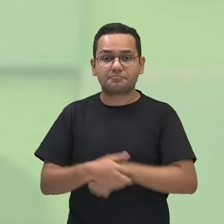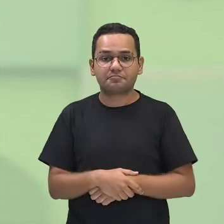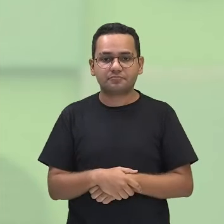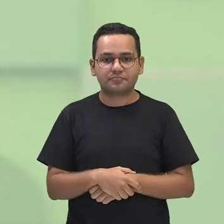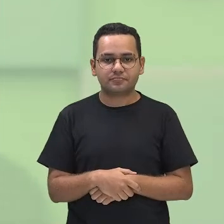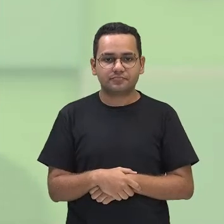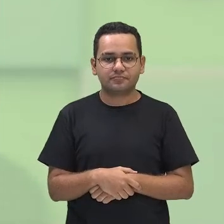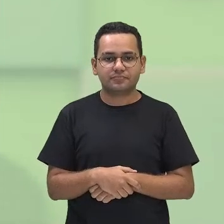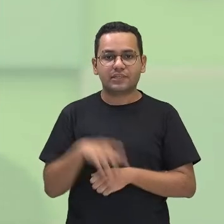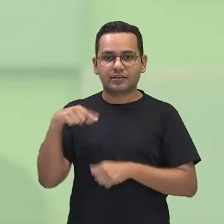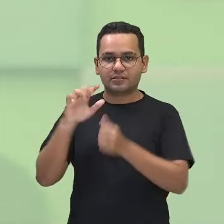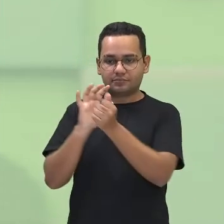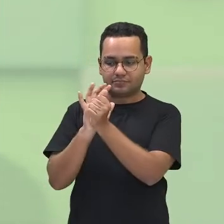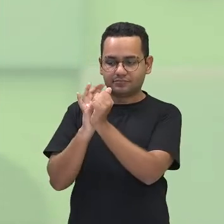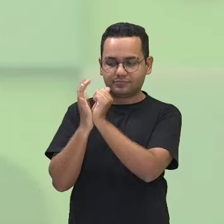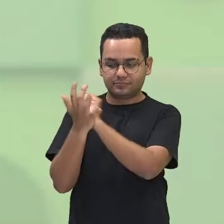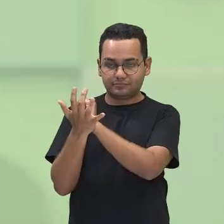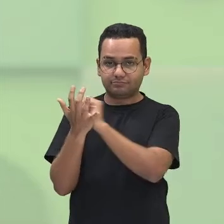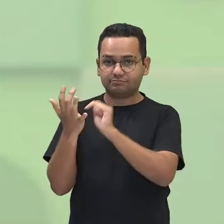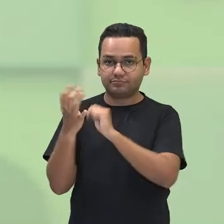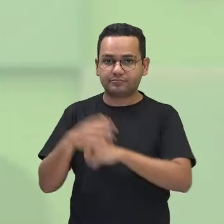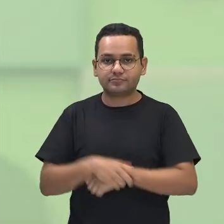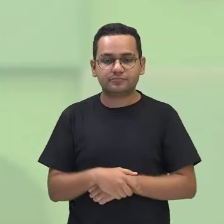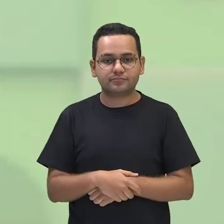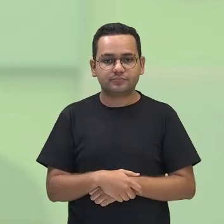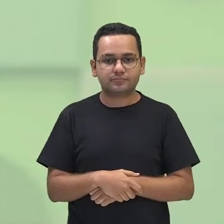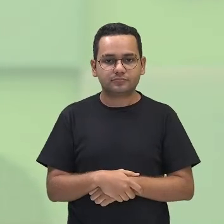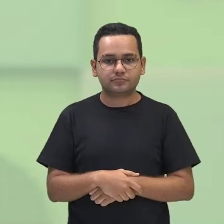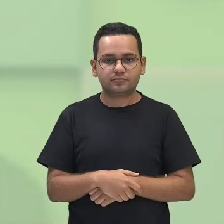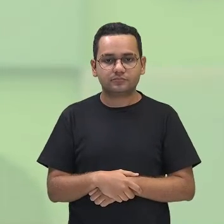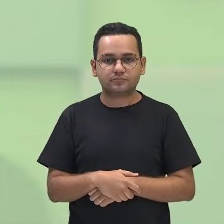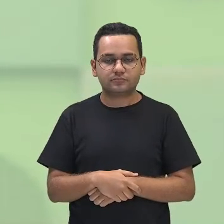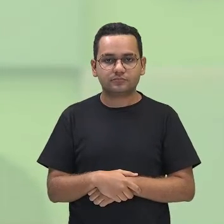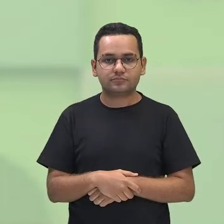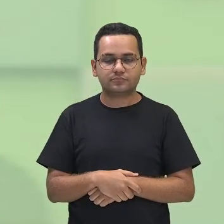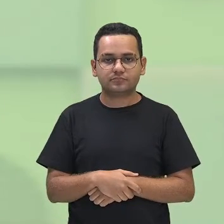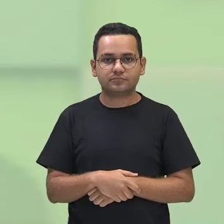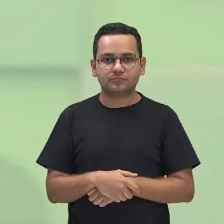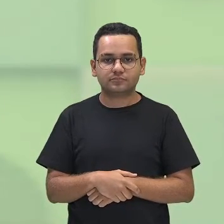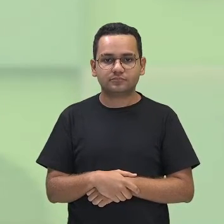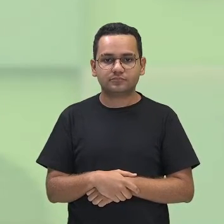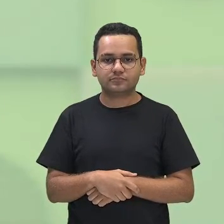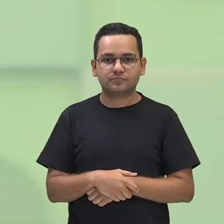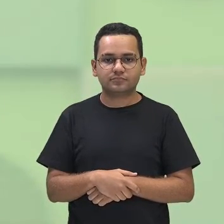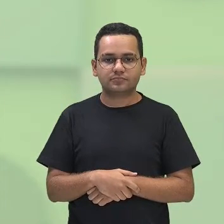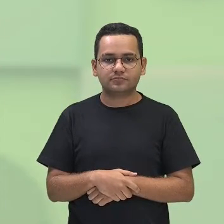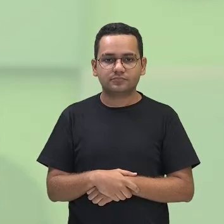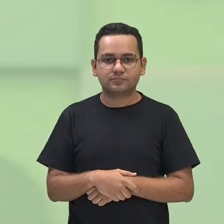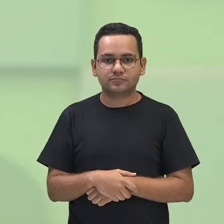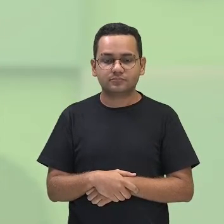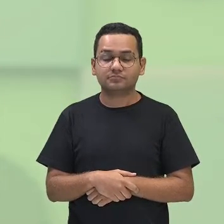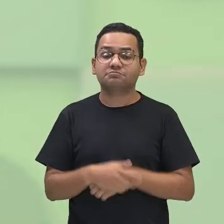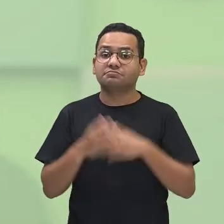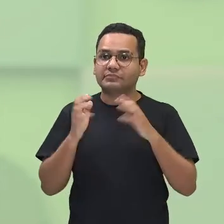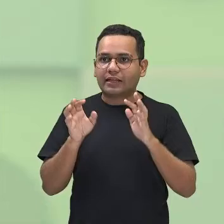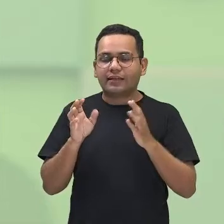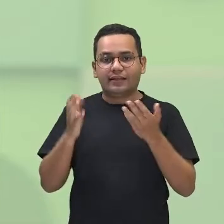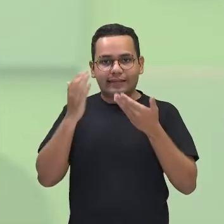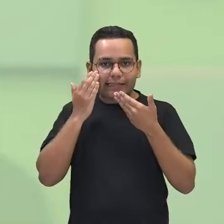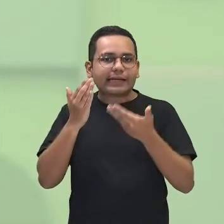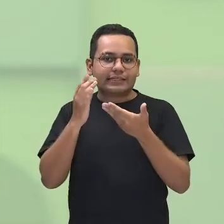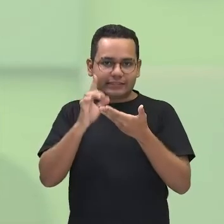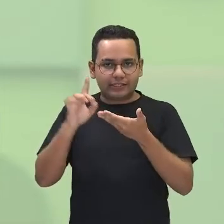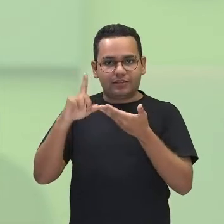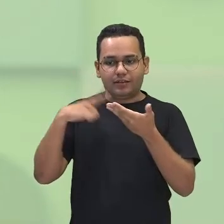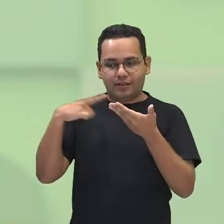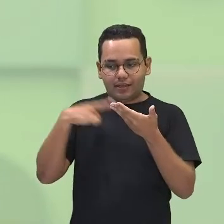das angiospermas, né? E que ainda bem que nós temos esses frutos gostosos aí no